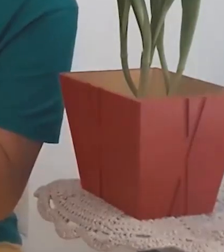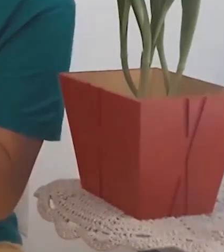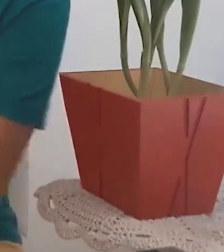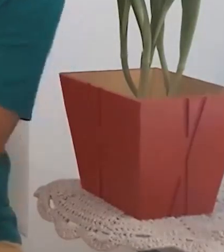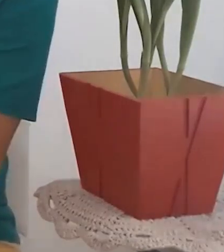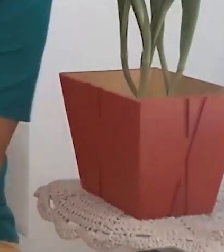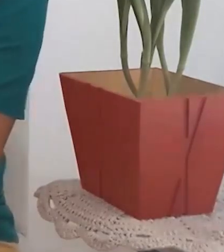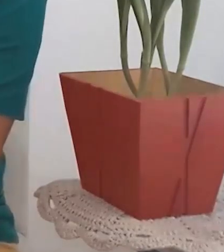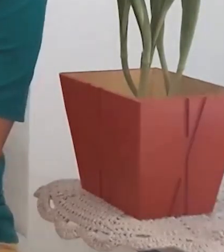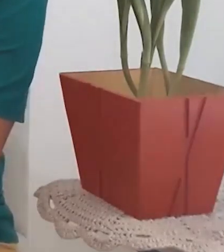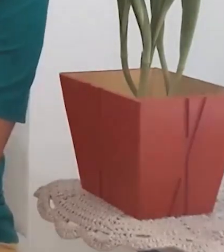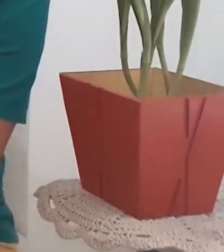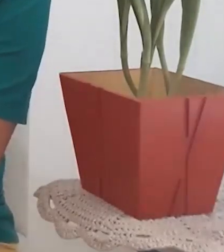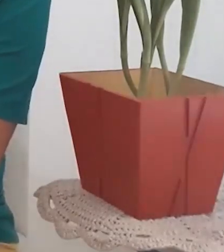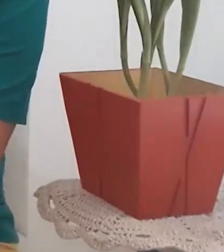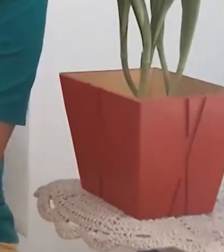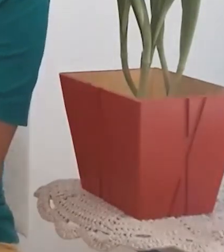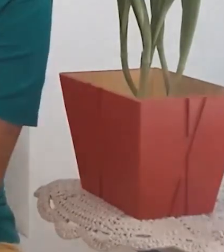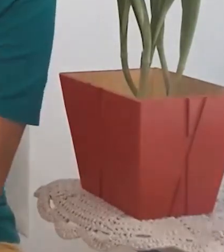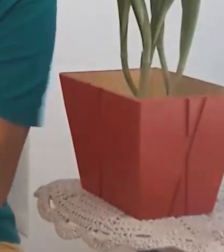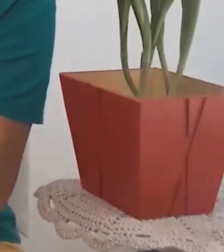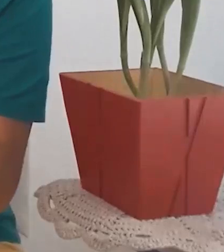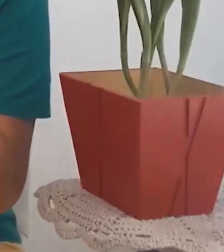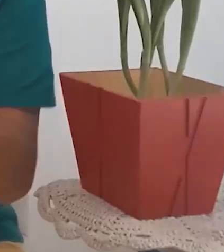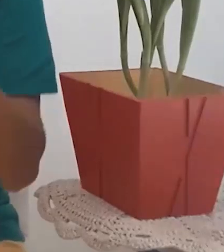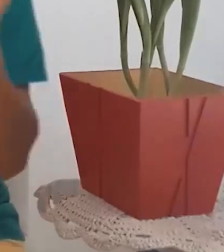Ótimo! Tudo bem? Tudo bem!